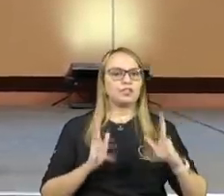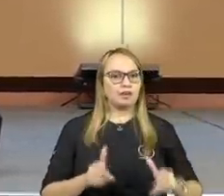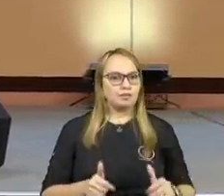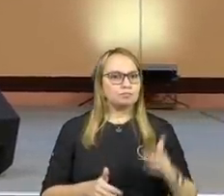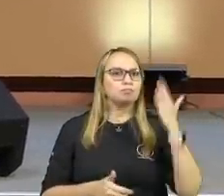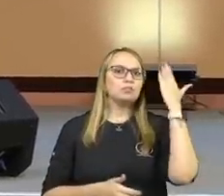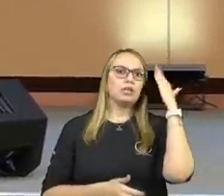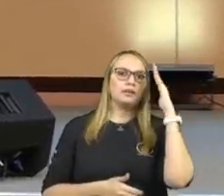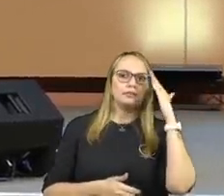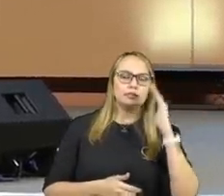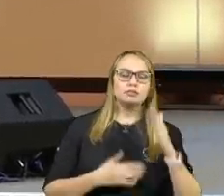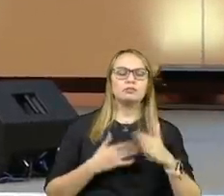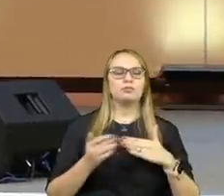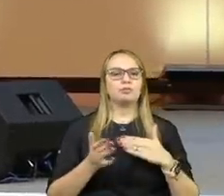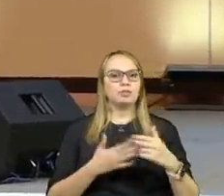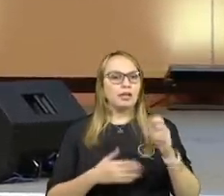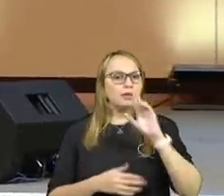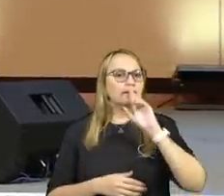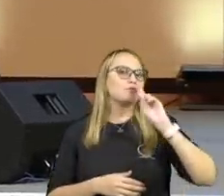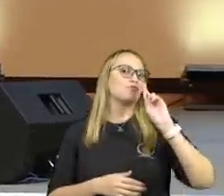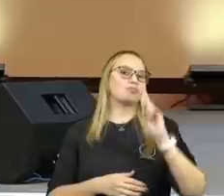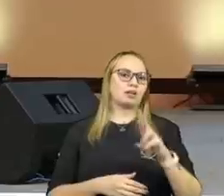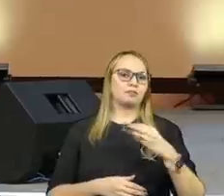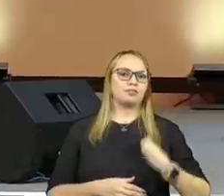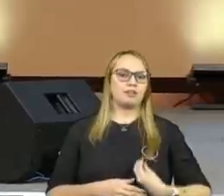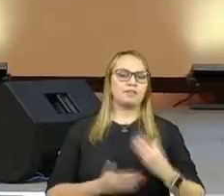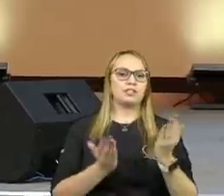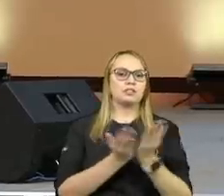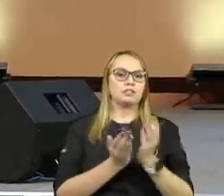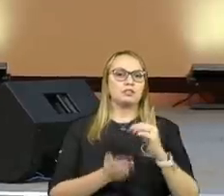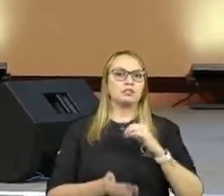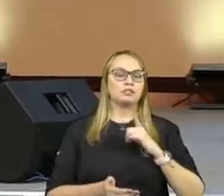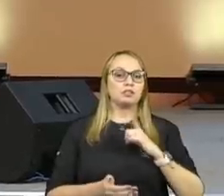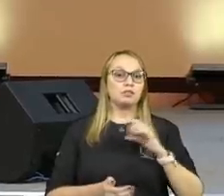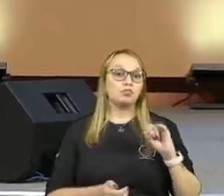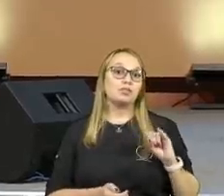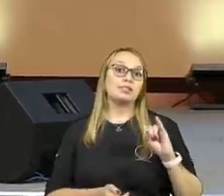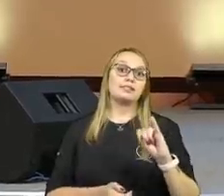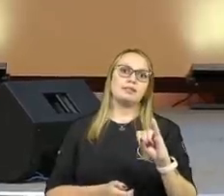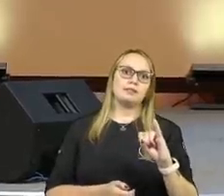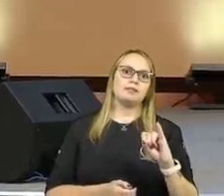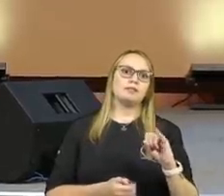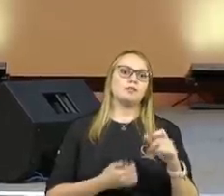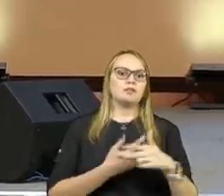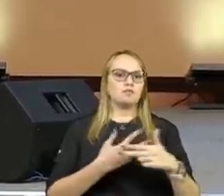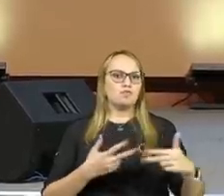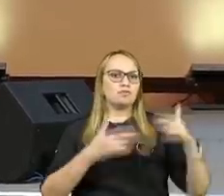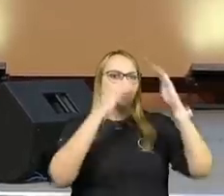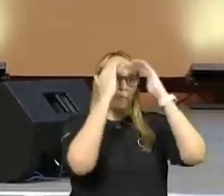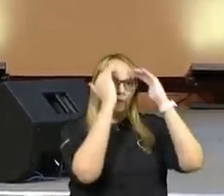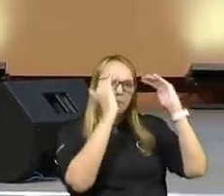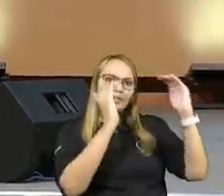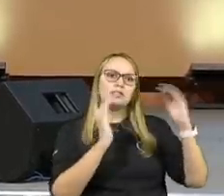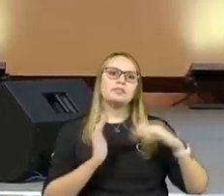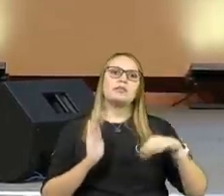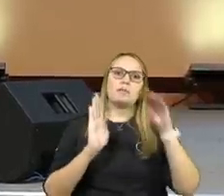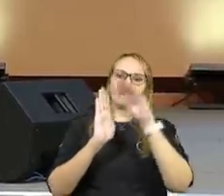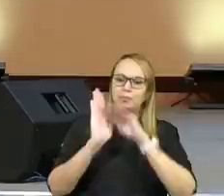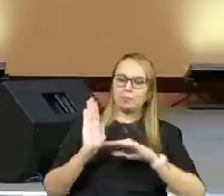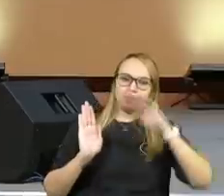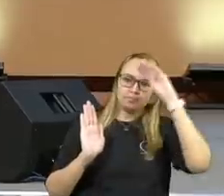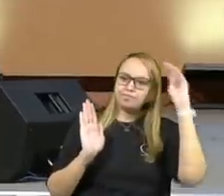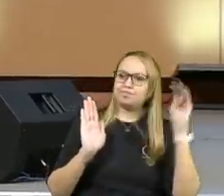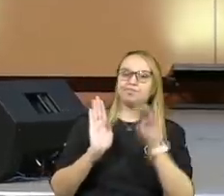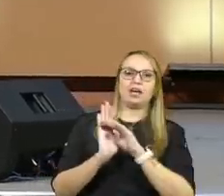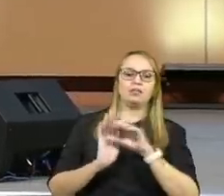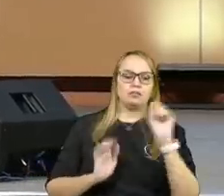Entenda que qualquer resultado na vida cristã tem uma condição de procedimentos que você tem que obedecer.